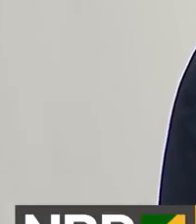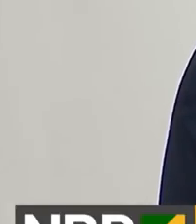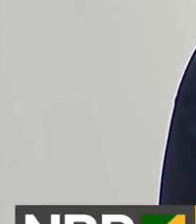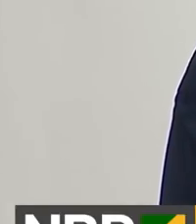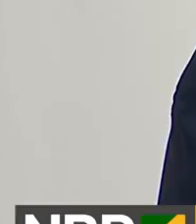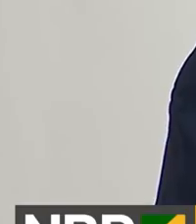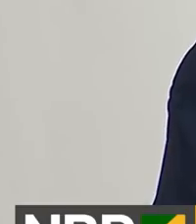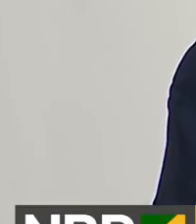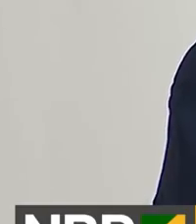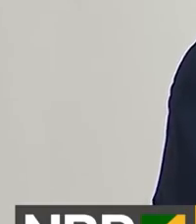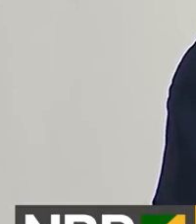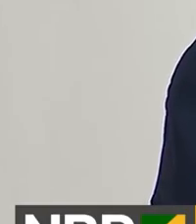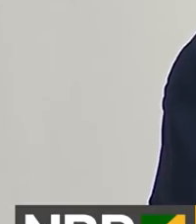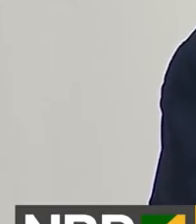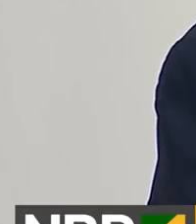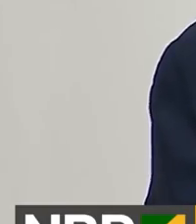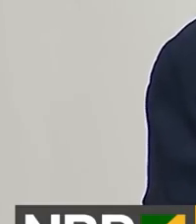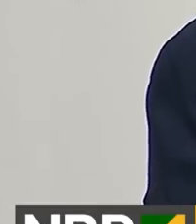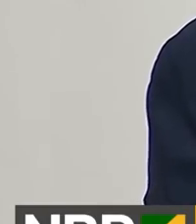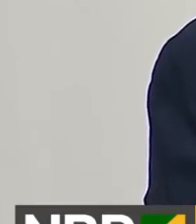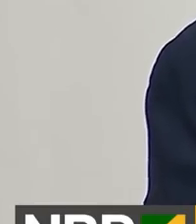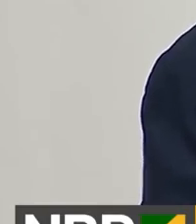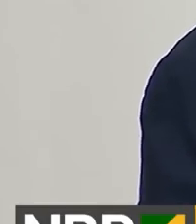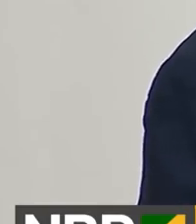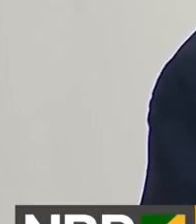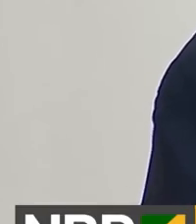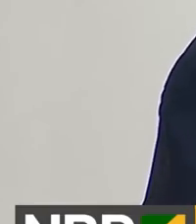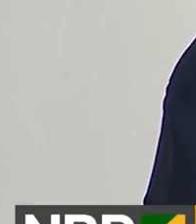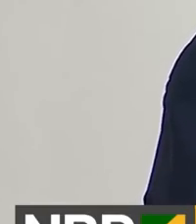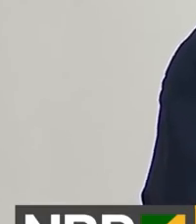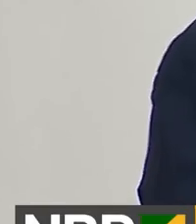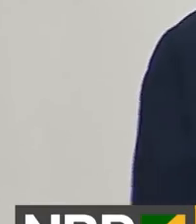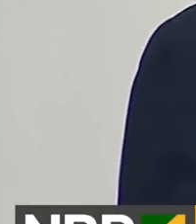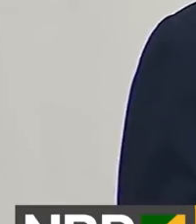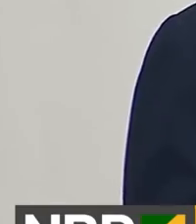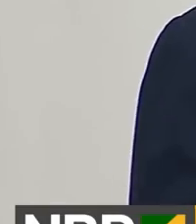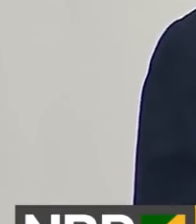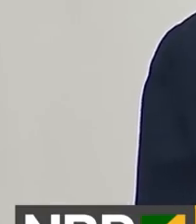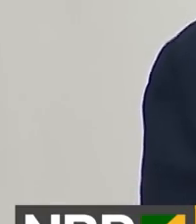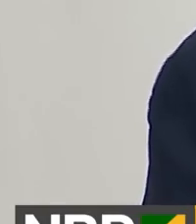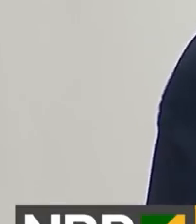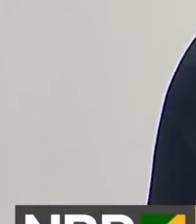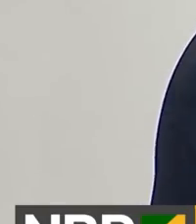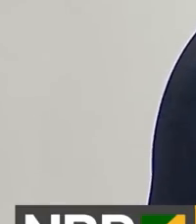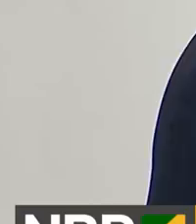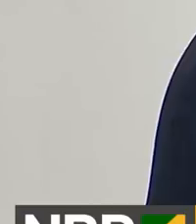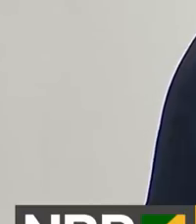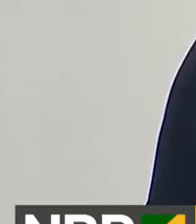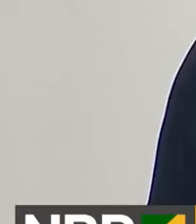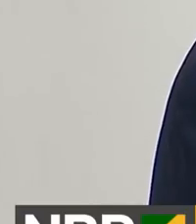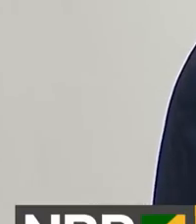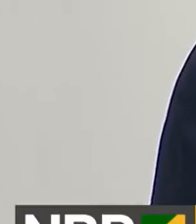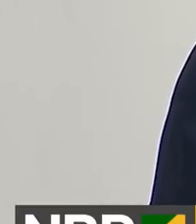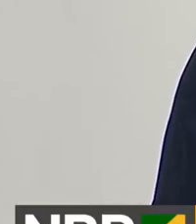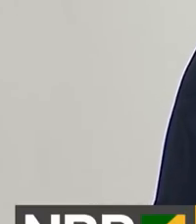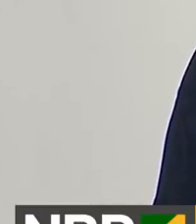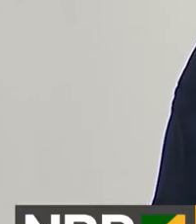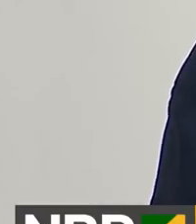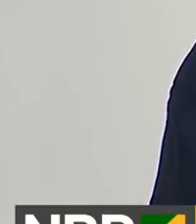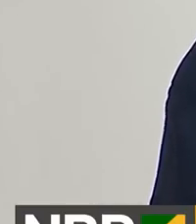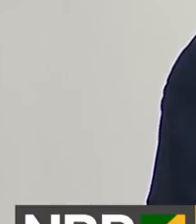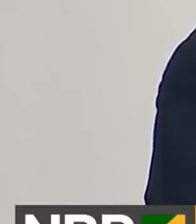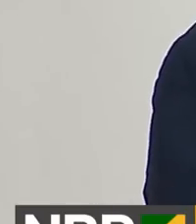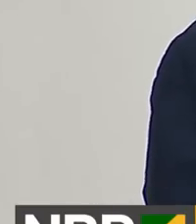reestruturando o setor petróleo setor elétrico e hoje aqui se consagra uma medida